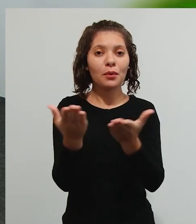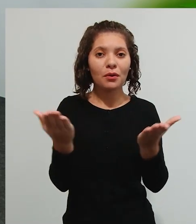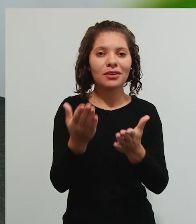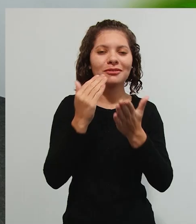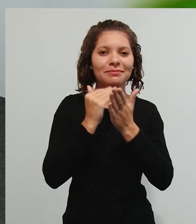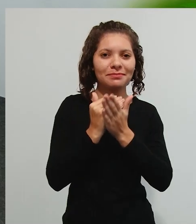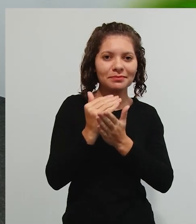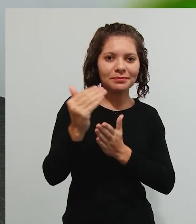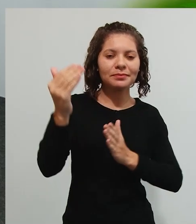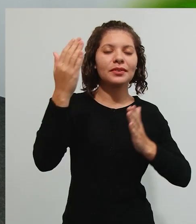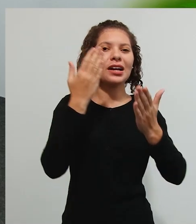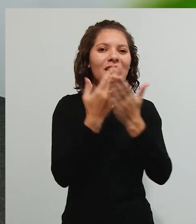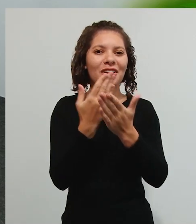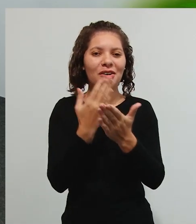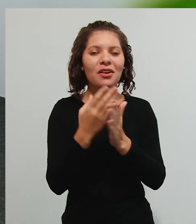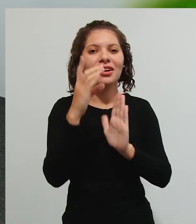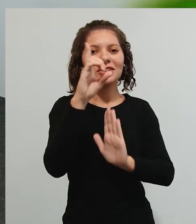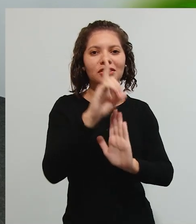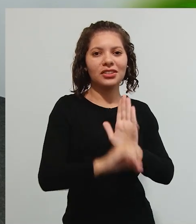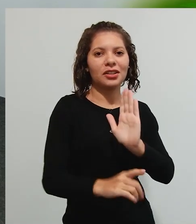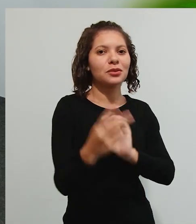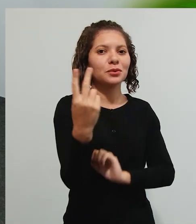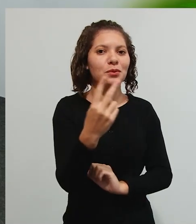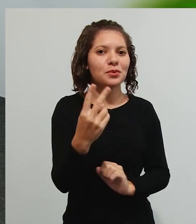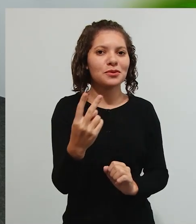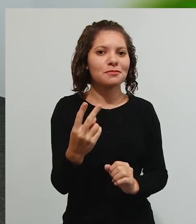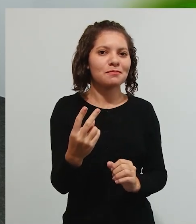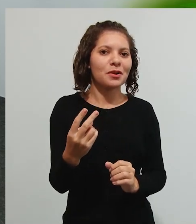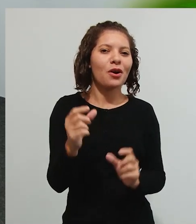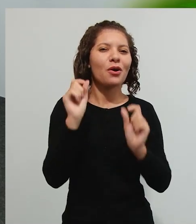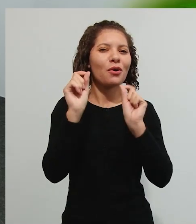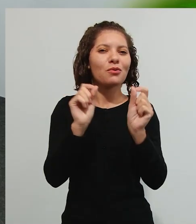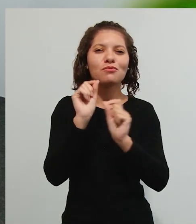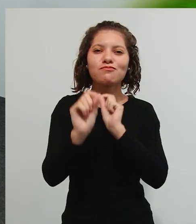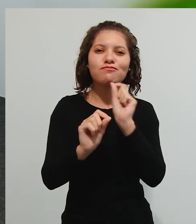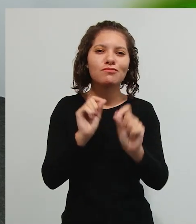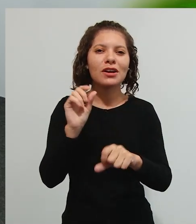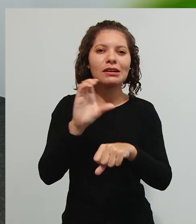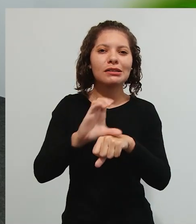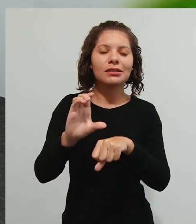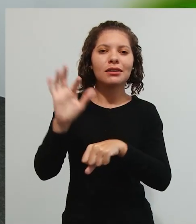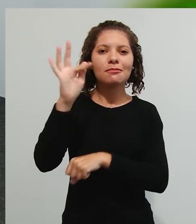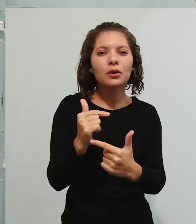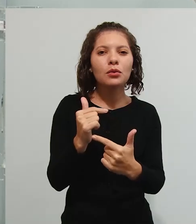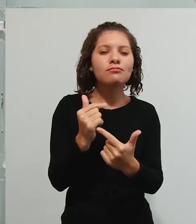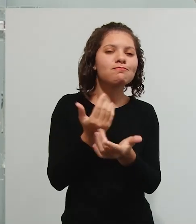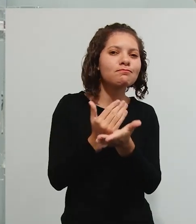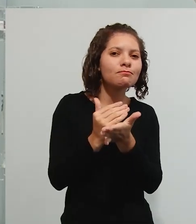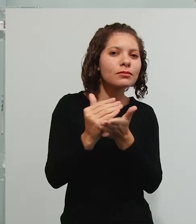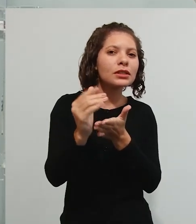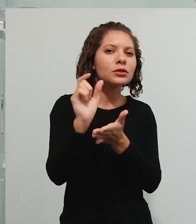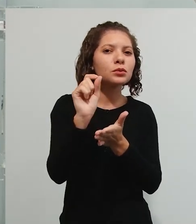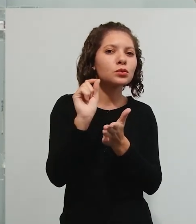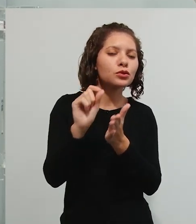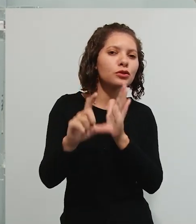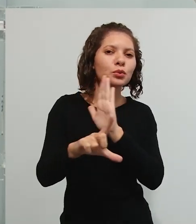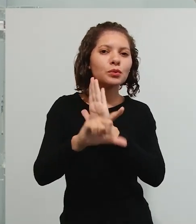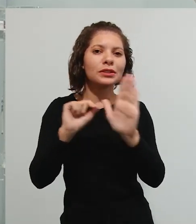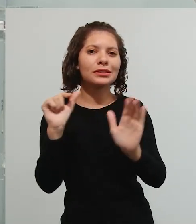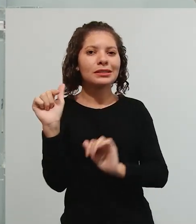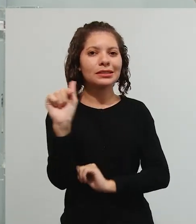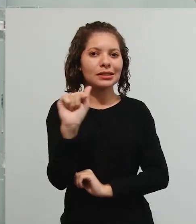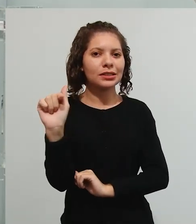agora nós vamos começar a nossa aula de Direito 2 e eu convido a vocês a verem o que a nossa Constituição Federal fala